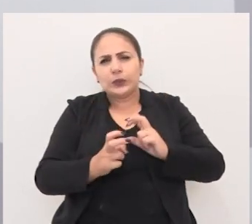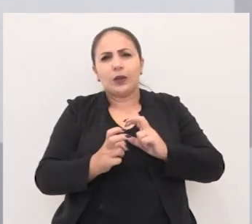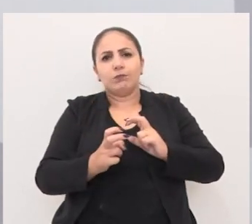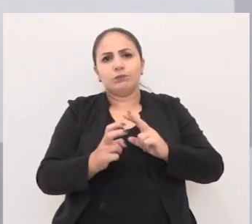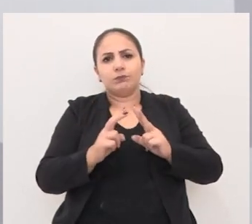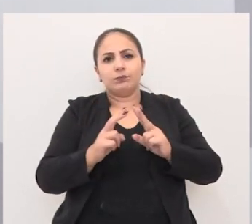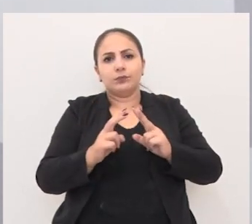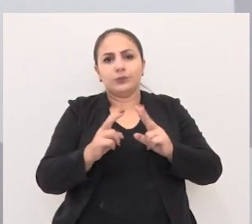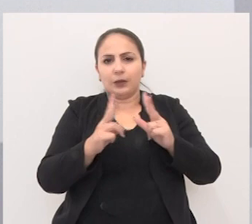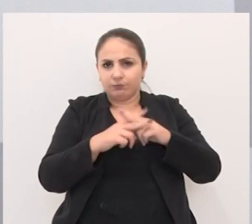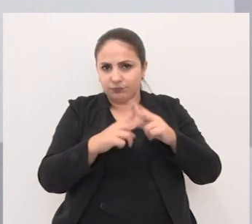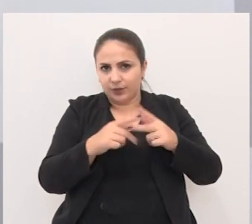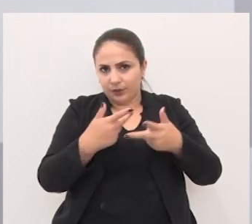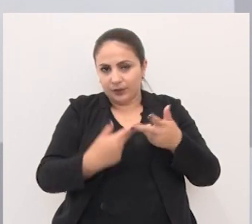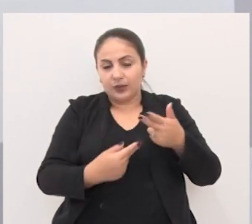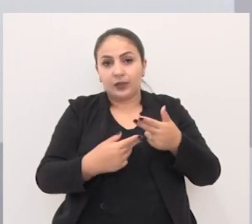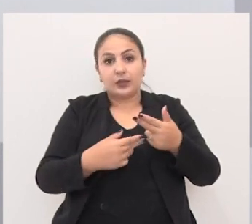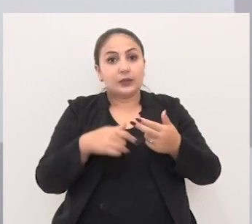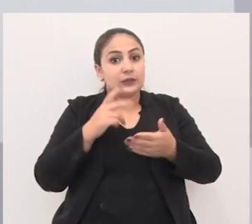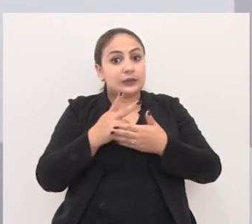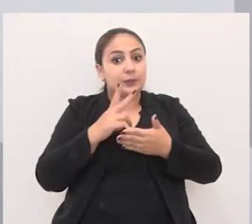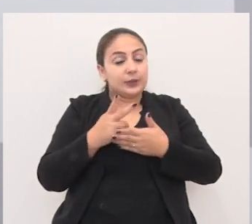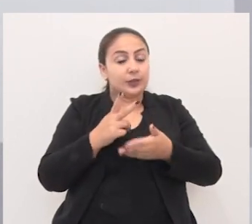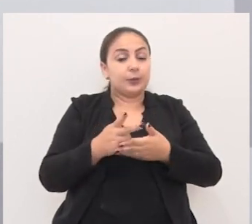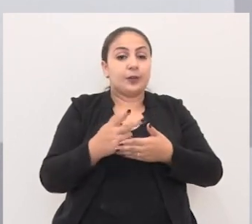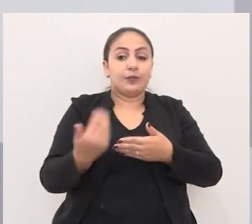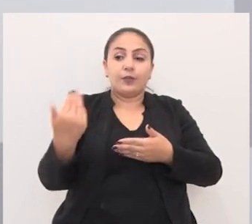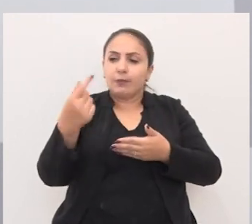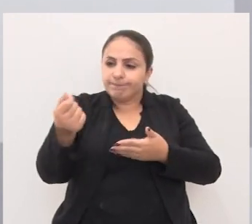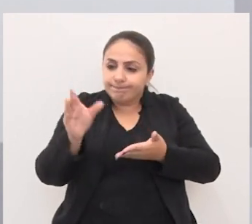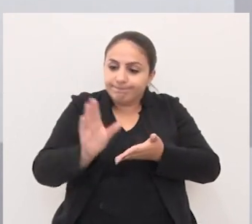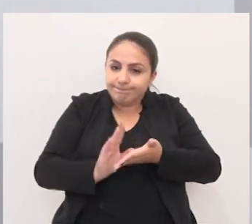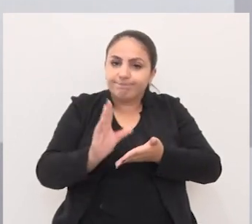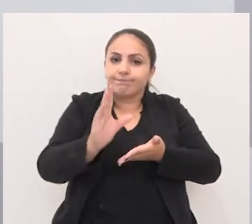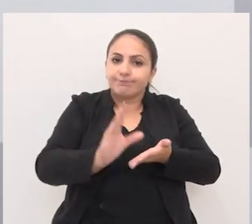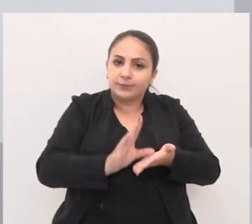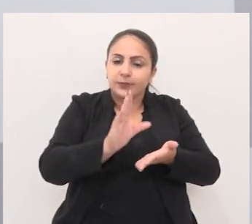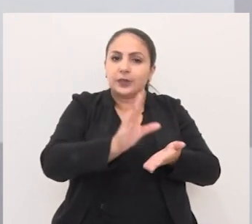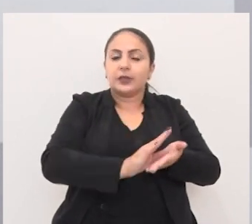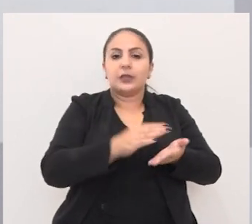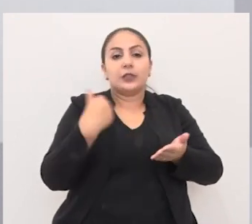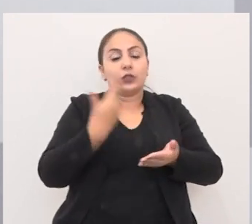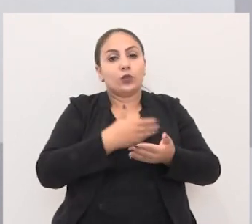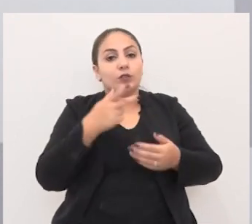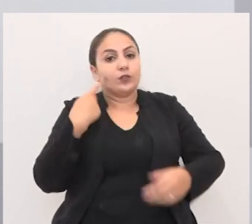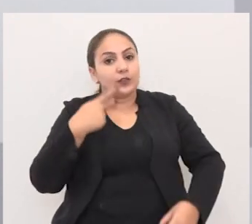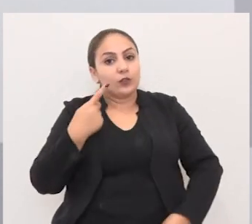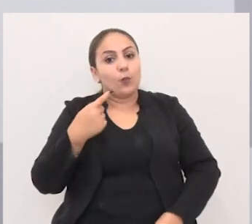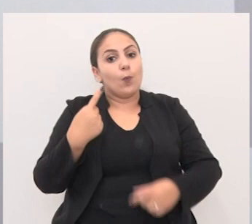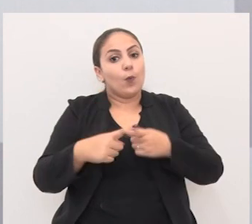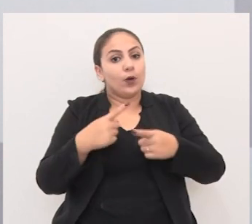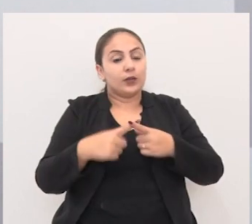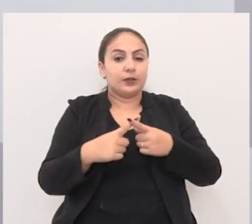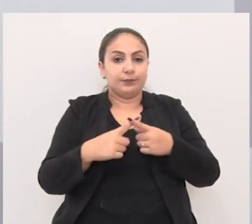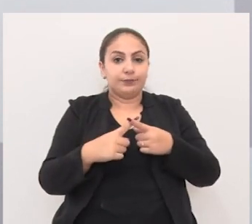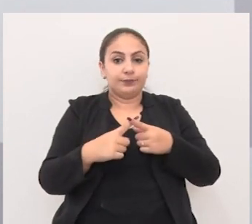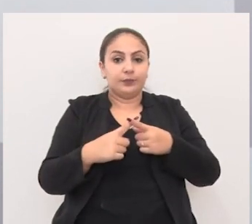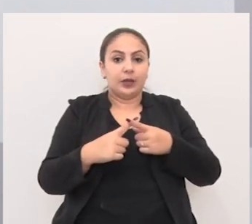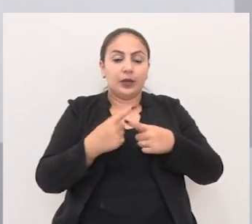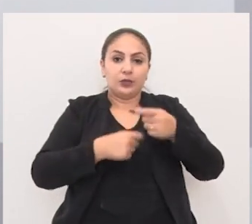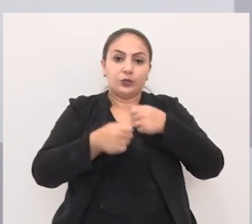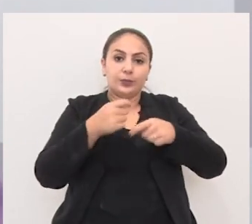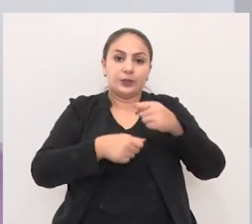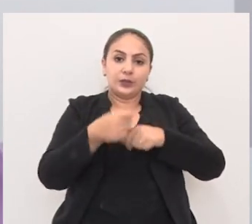seguidamente vêm até a Câmara de Vereadores pedir patrocínio, ajuda para nós vereadores. Por quê? Porque de fato